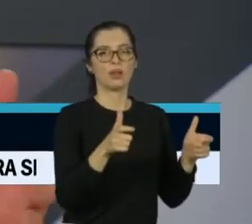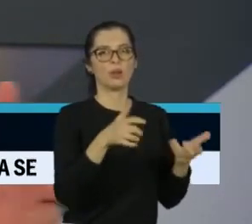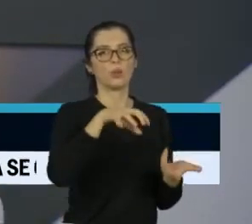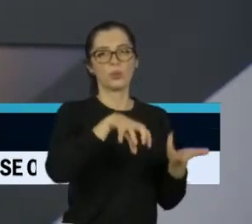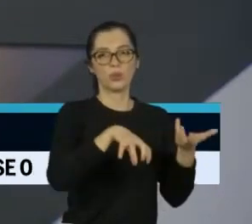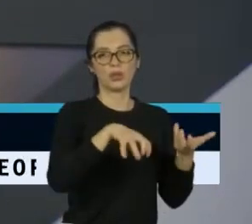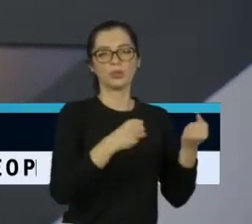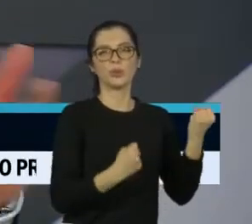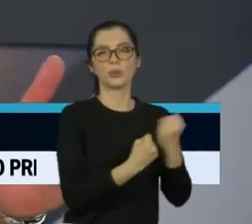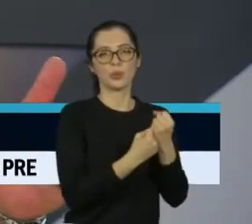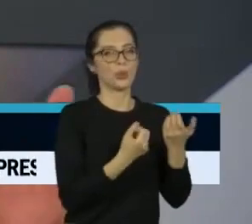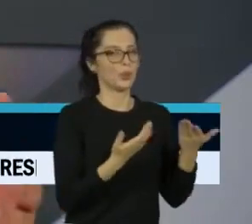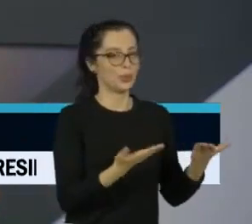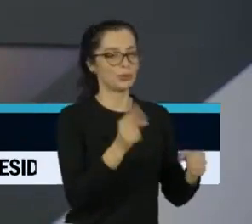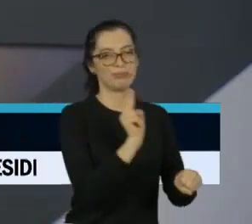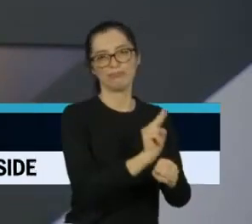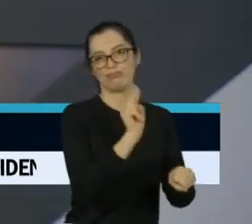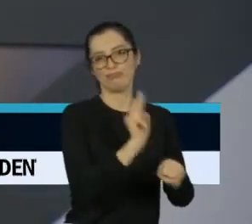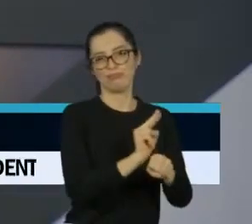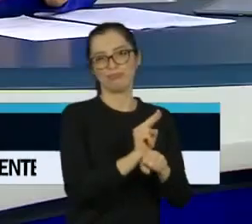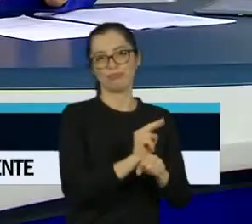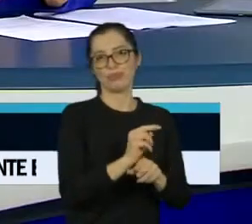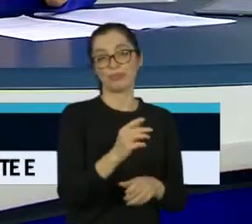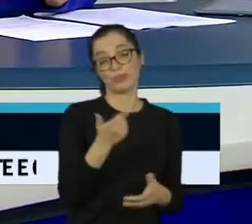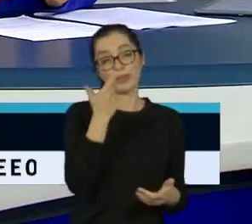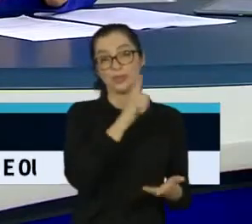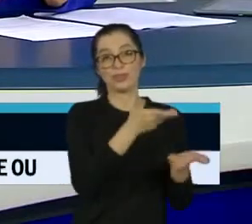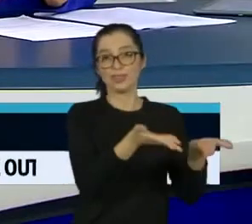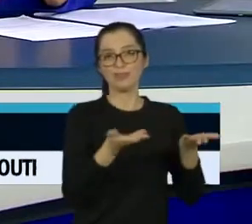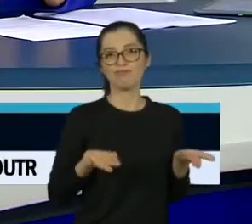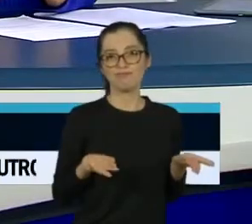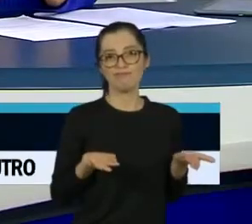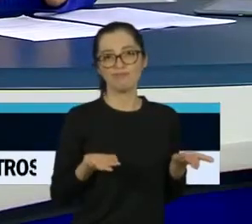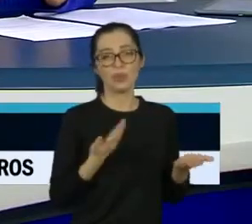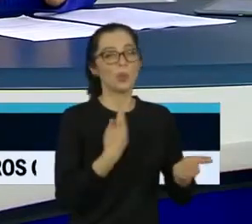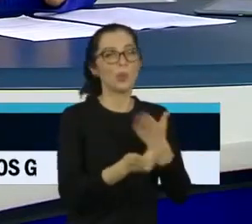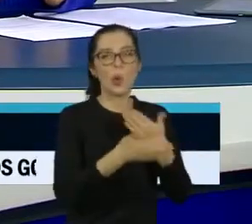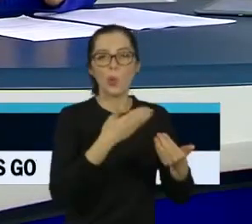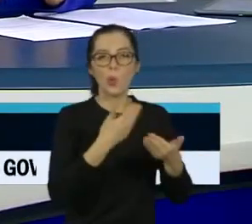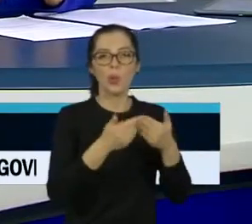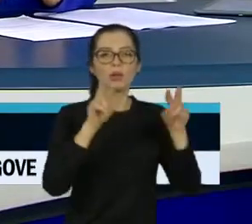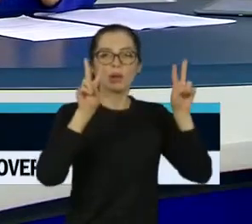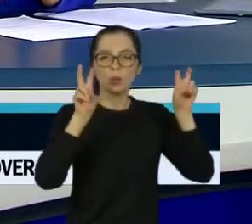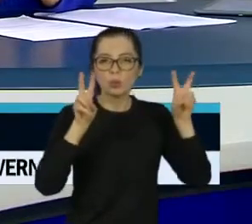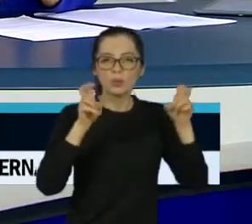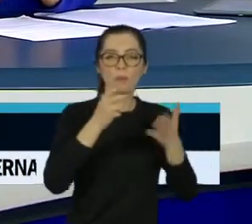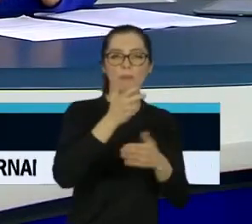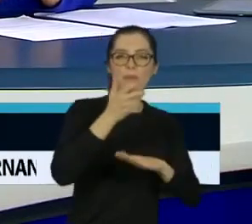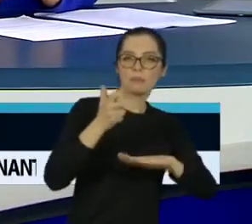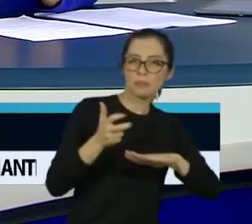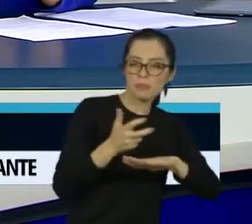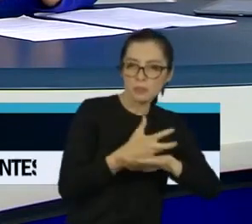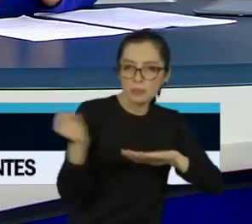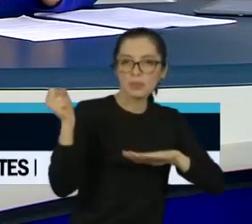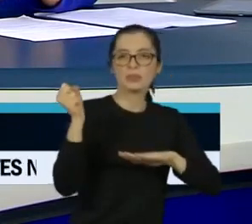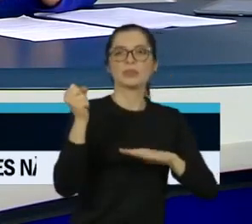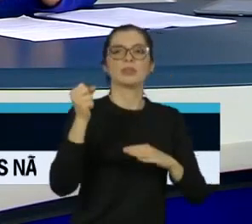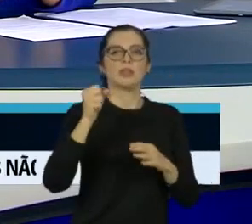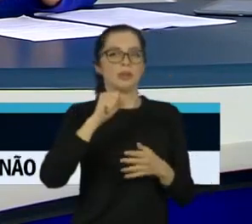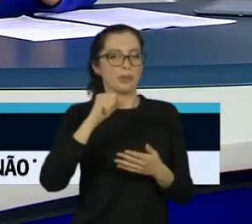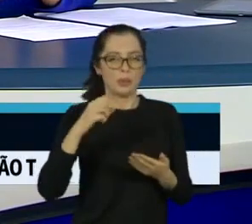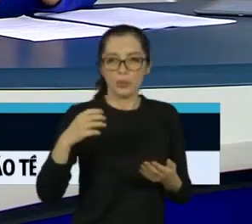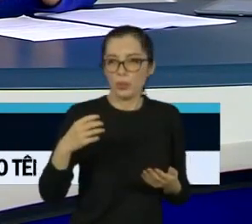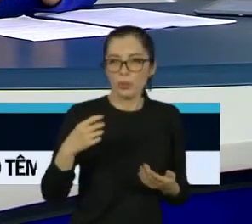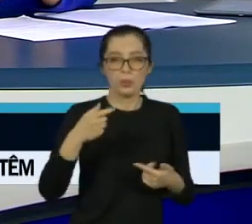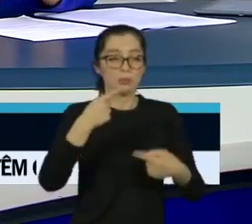ele está blindado de todas as questões, porque qualquer tema relativo a impeachment, impedimento, são temas essencialmente políticos,